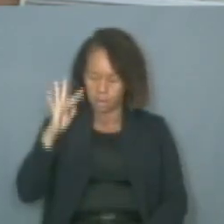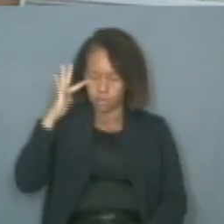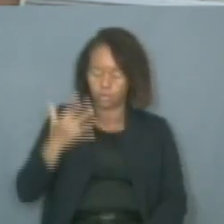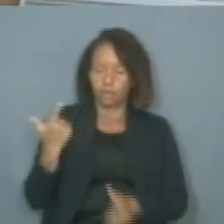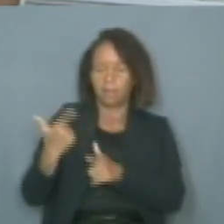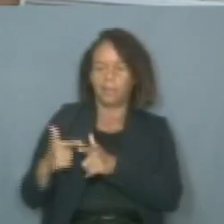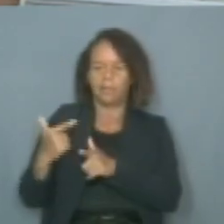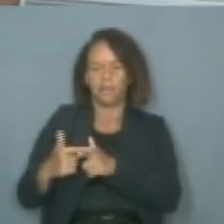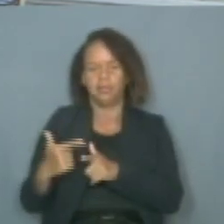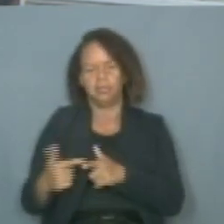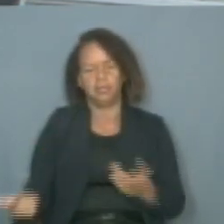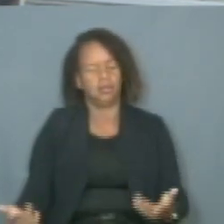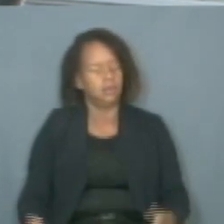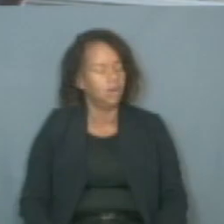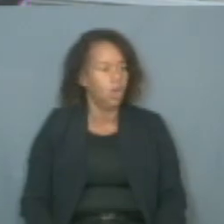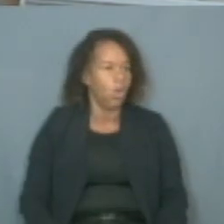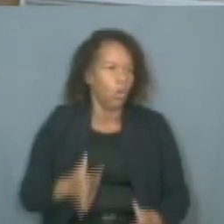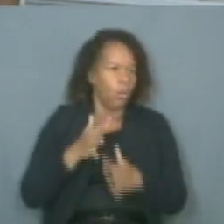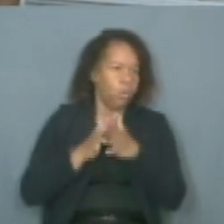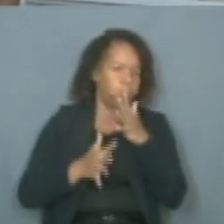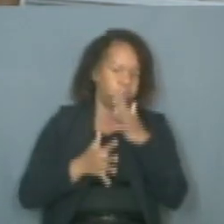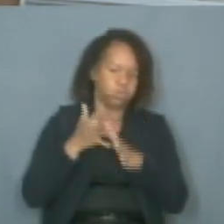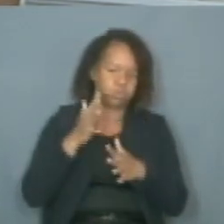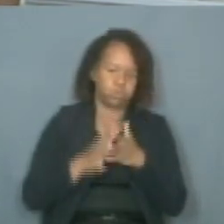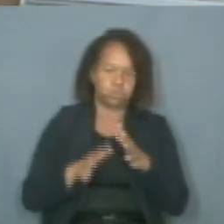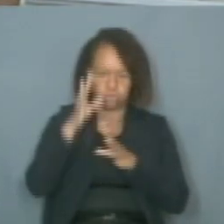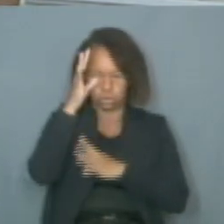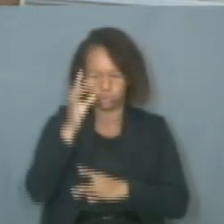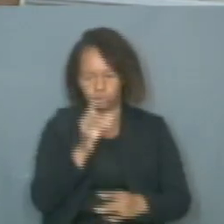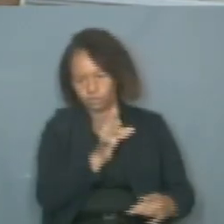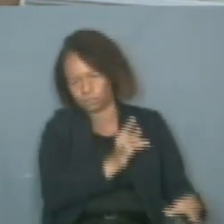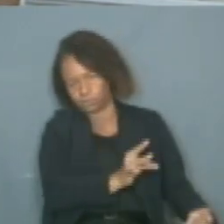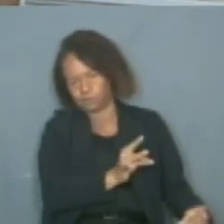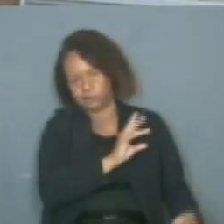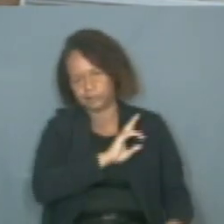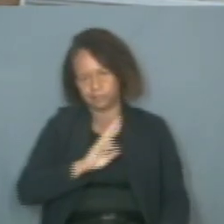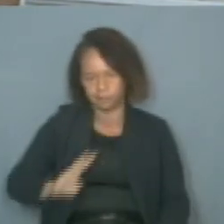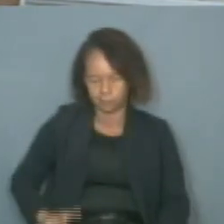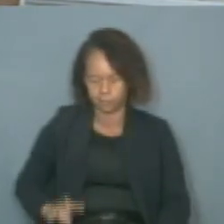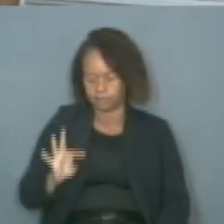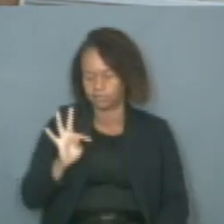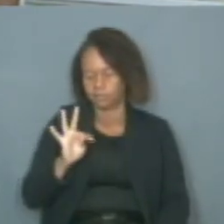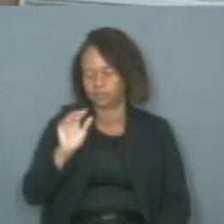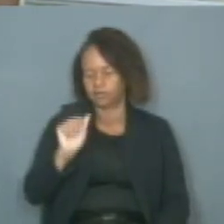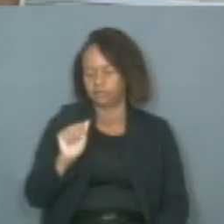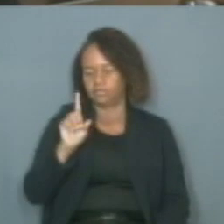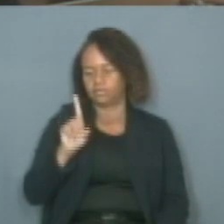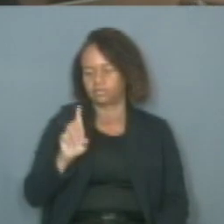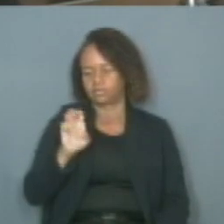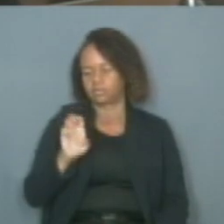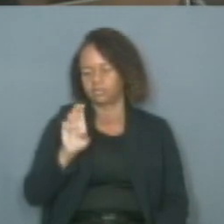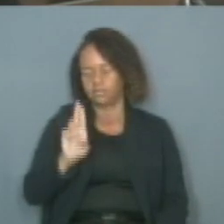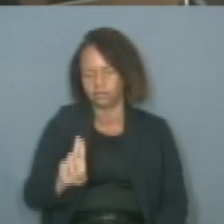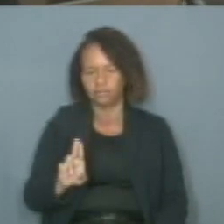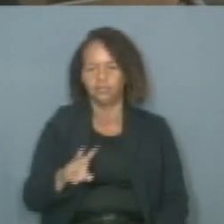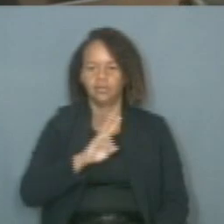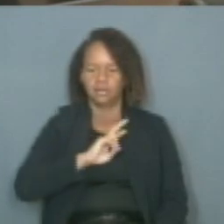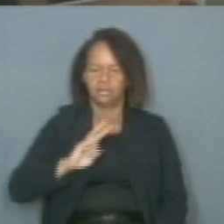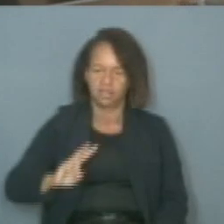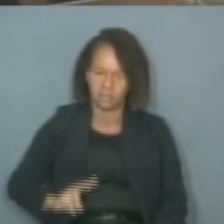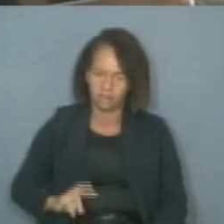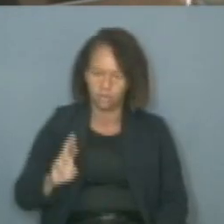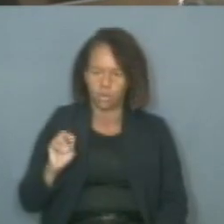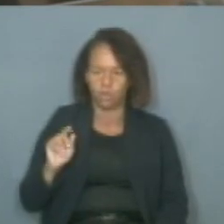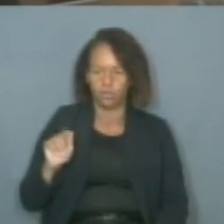aquele problema, é um completo absurdo. Mas eu escuto com atenção o vereador Tadeu Calil. Vereador